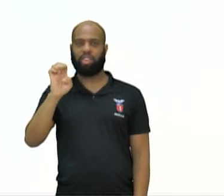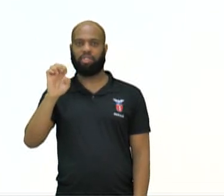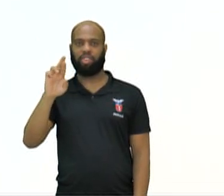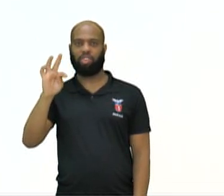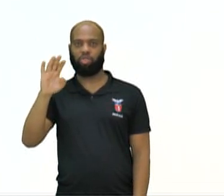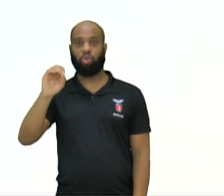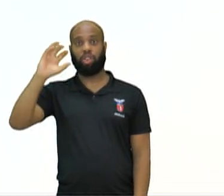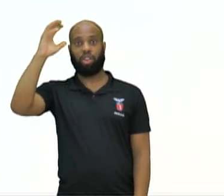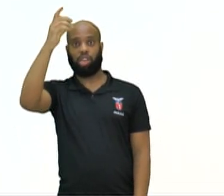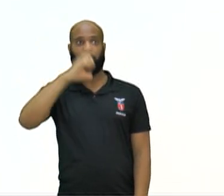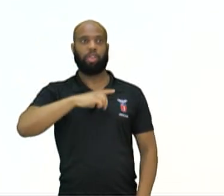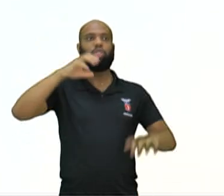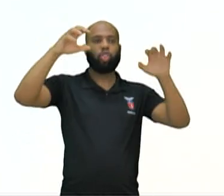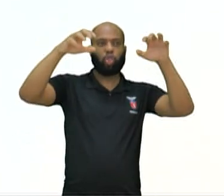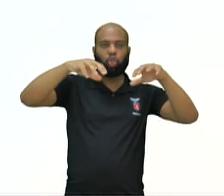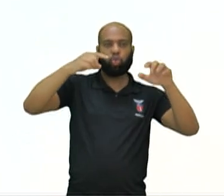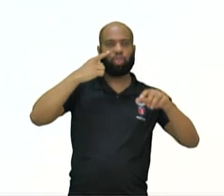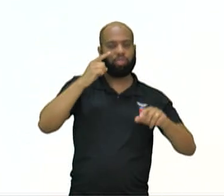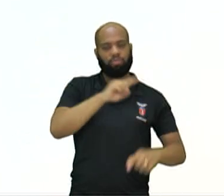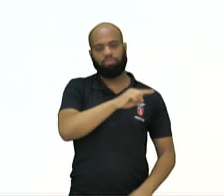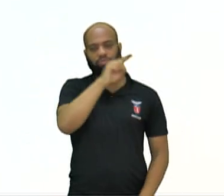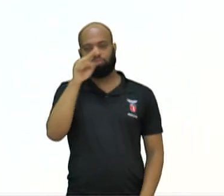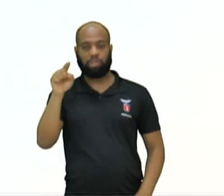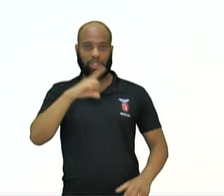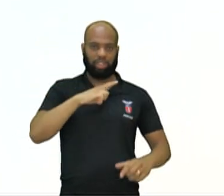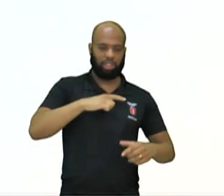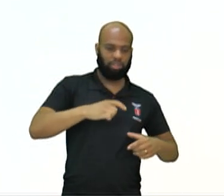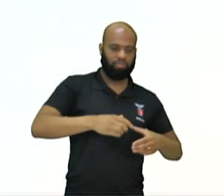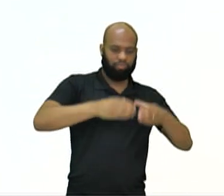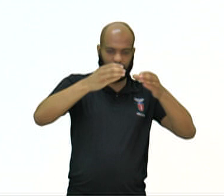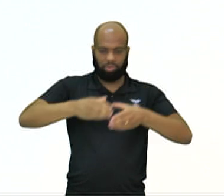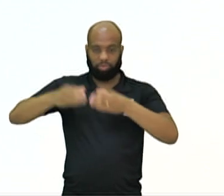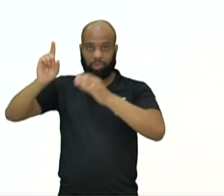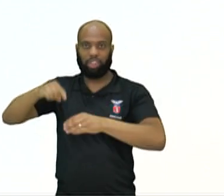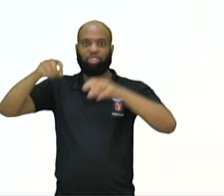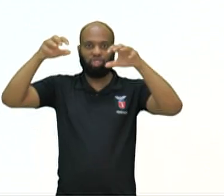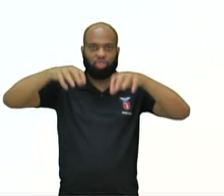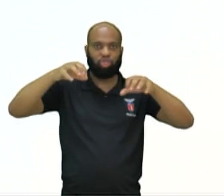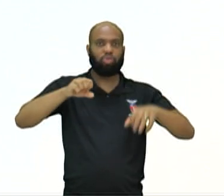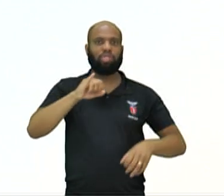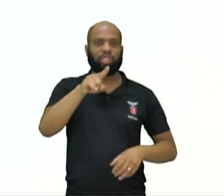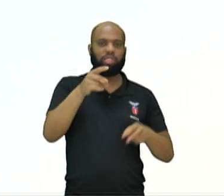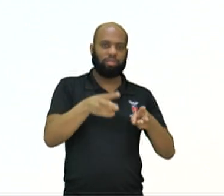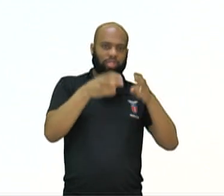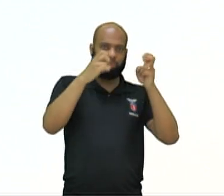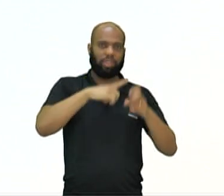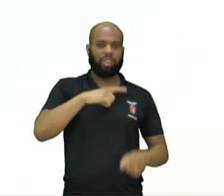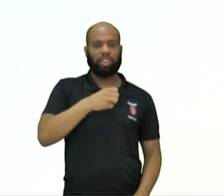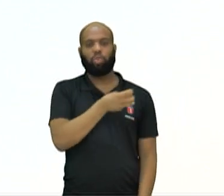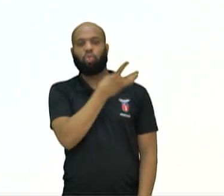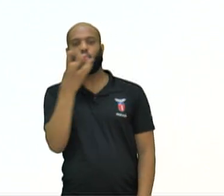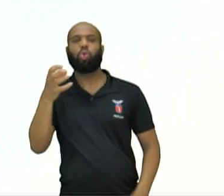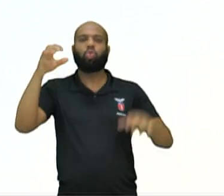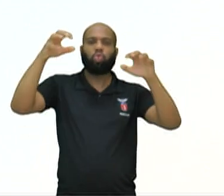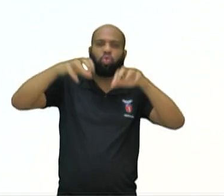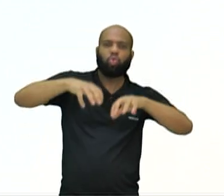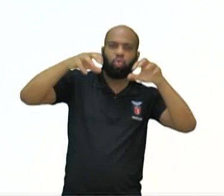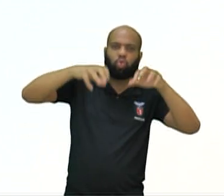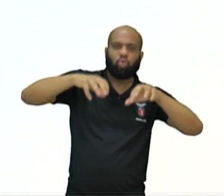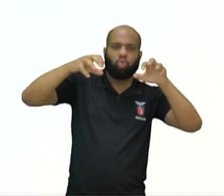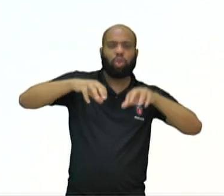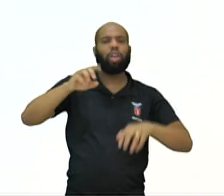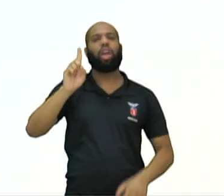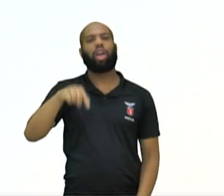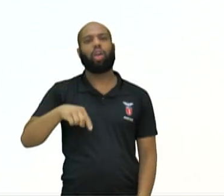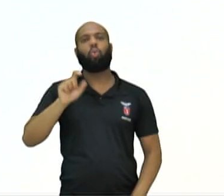aqui o índice pluviométrico pelas barras, que se você olhar com bastante atenção, você vai ver que o índice pluviométrico, a quantidade